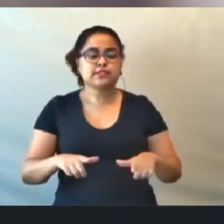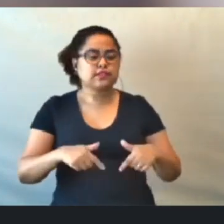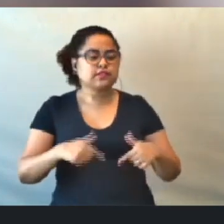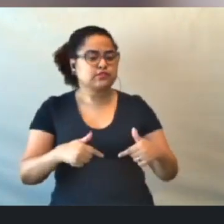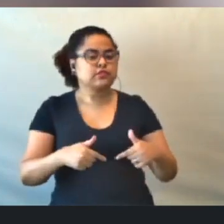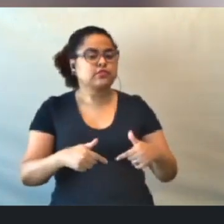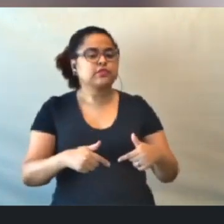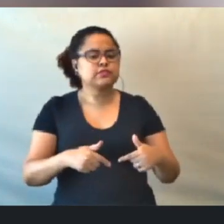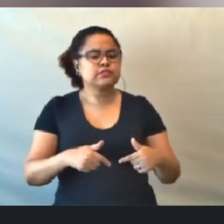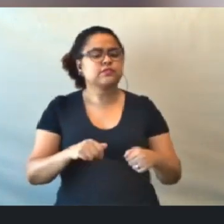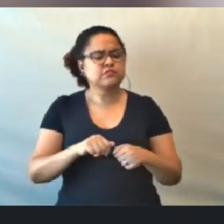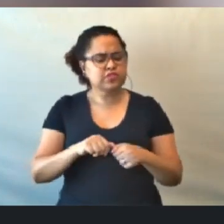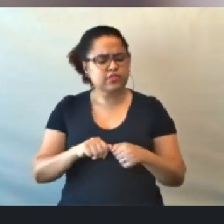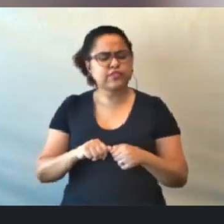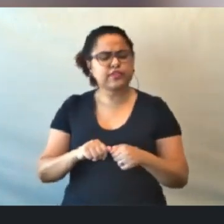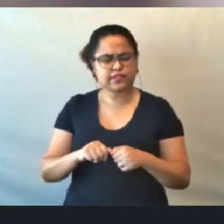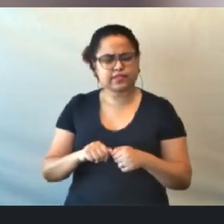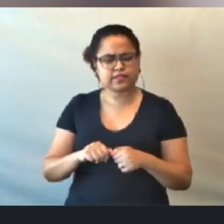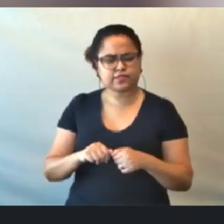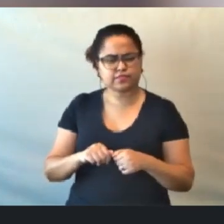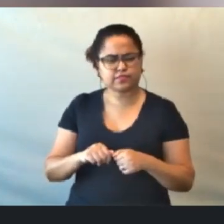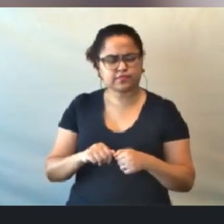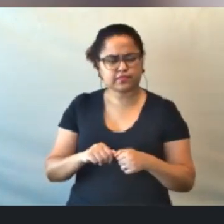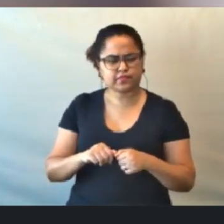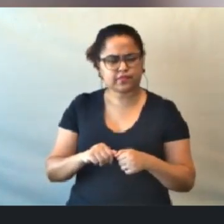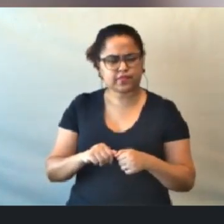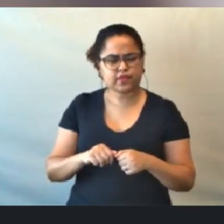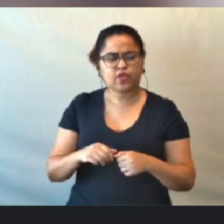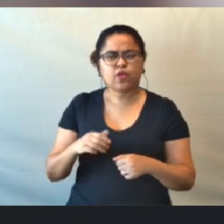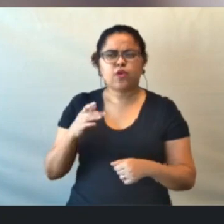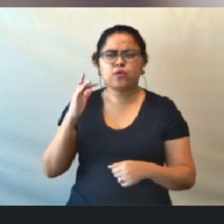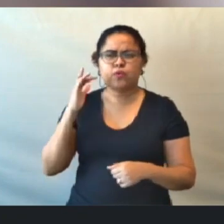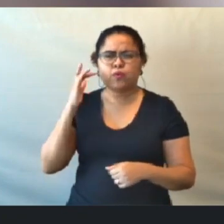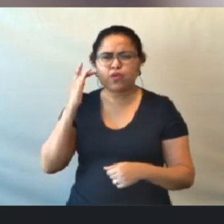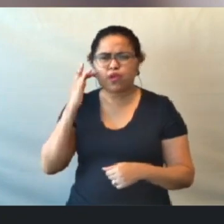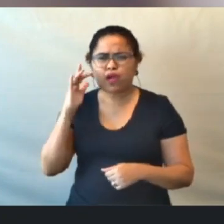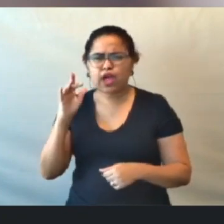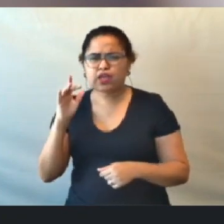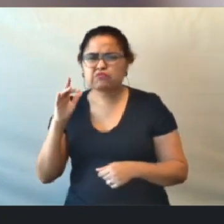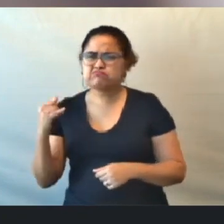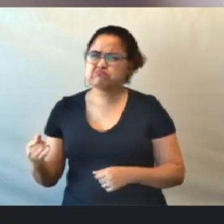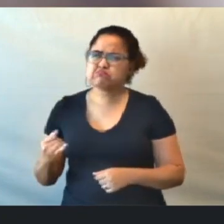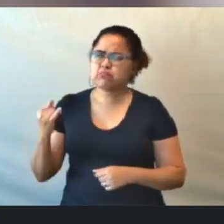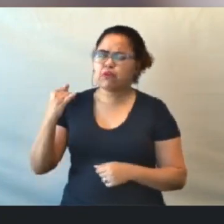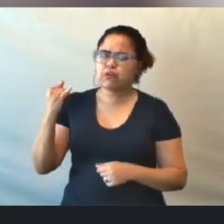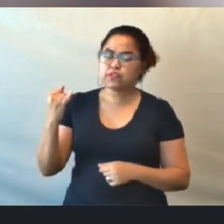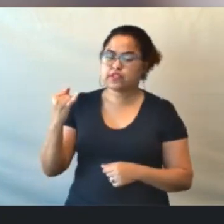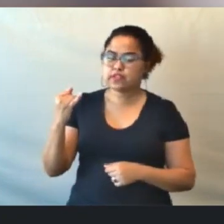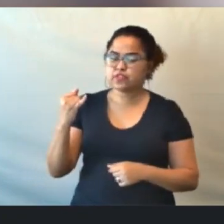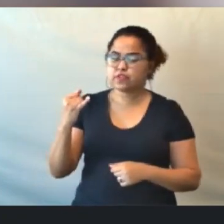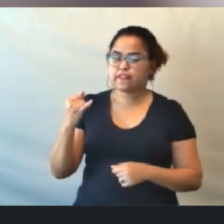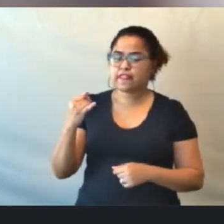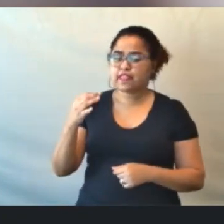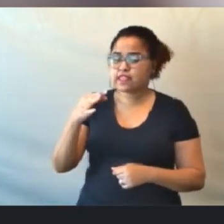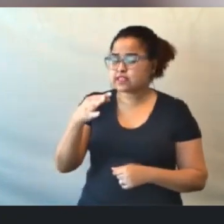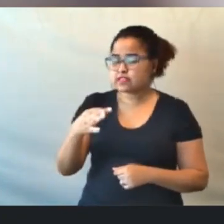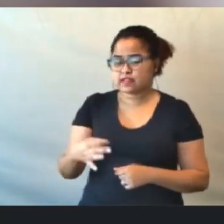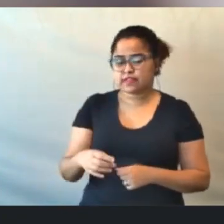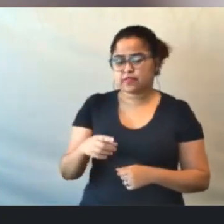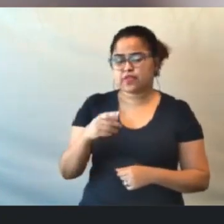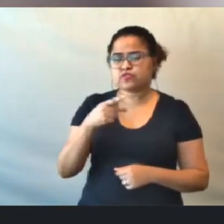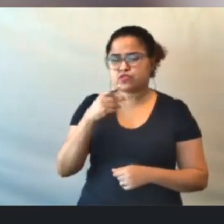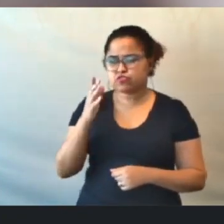Então, eu acho que o que é importante ver é que esse é exatamente o que vocês falaram. Isso trata não